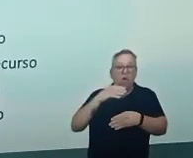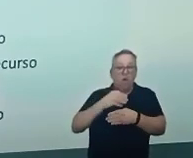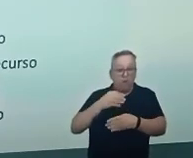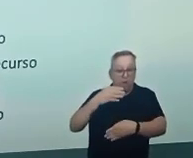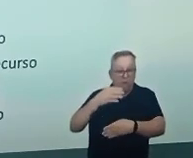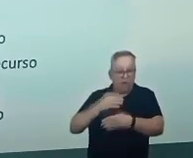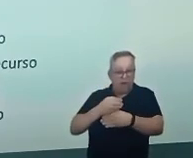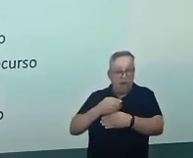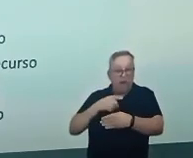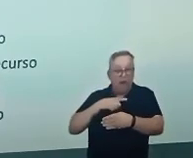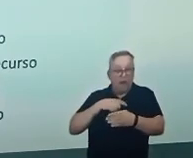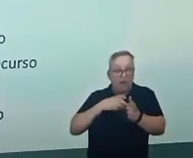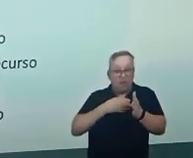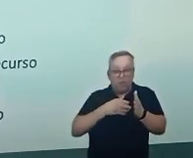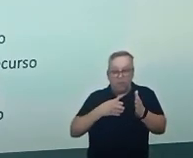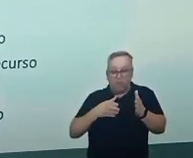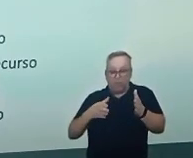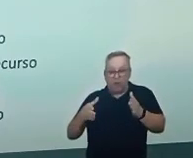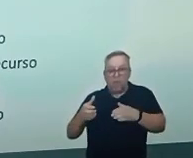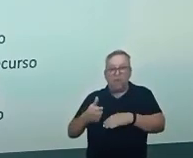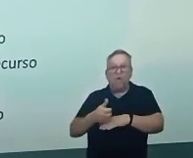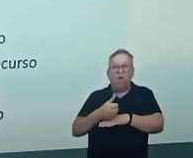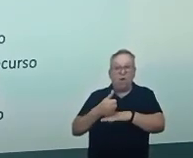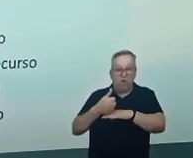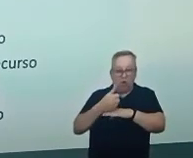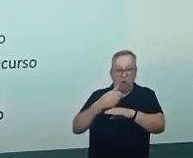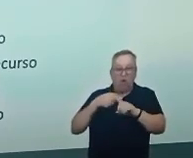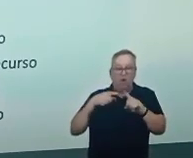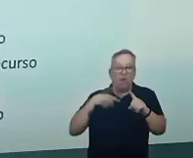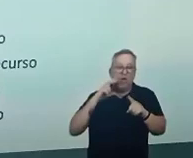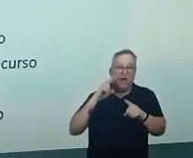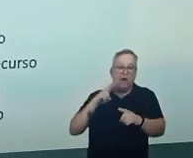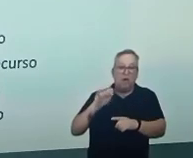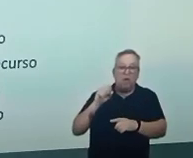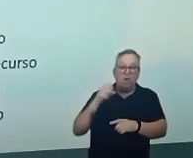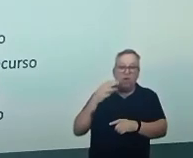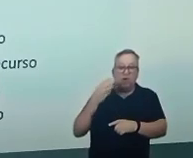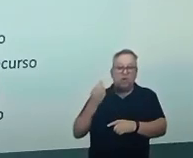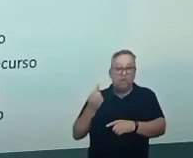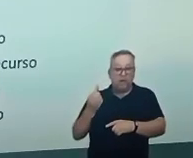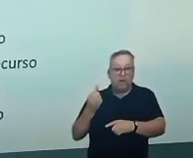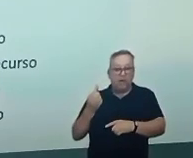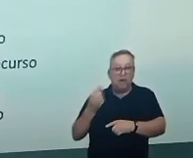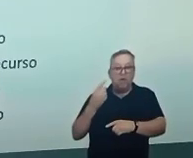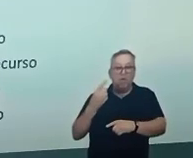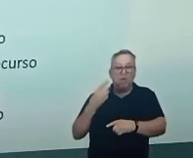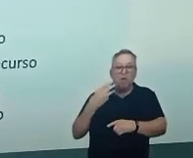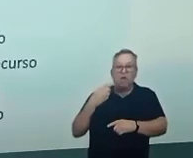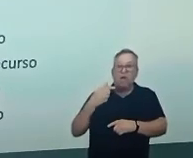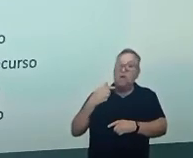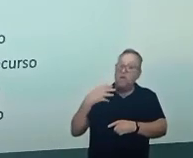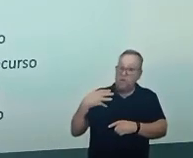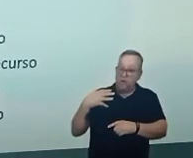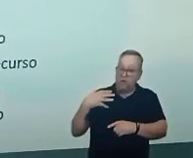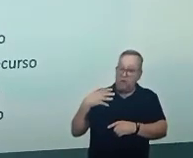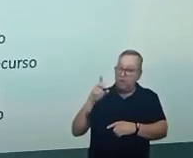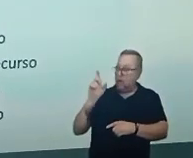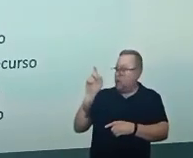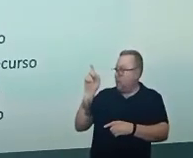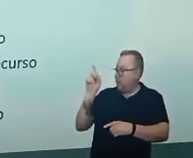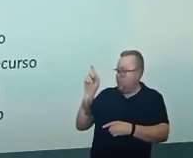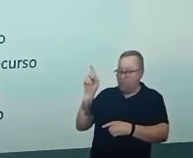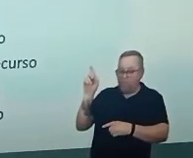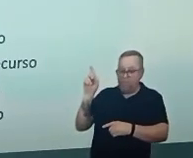carreiras, tá bom? Então, a gente precisa sempre estar com a 836 e com a 1374,